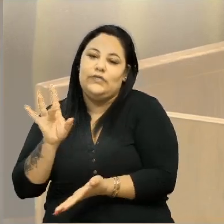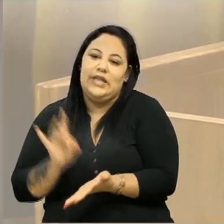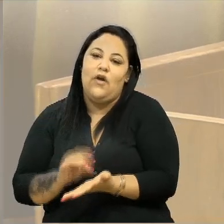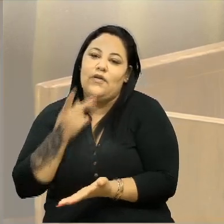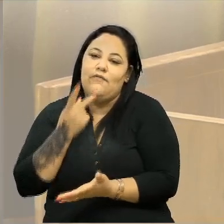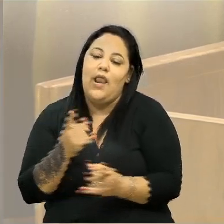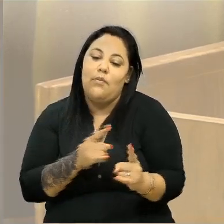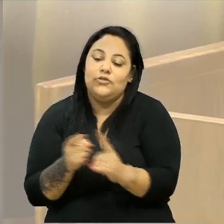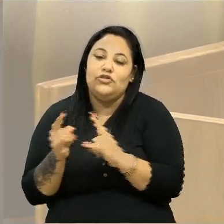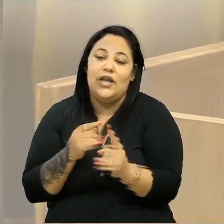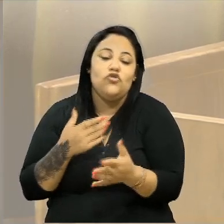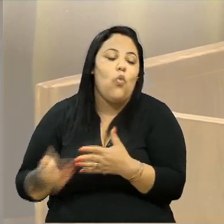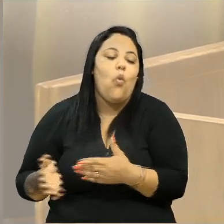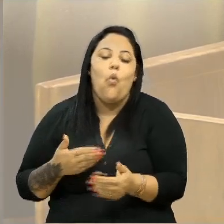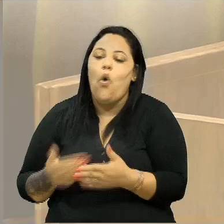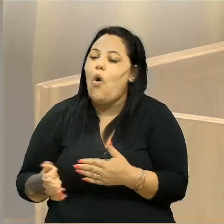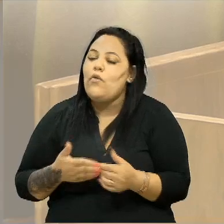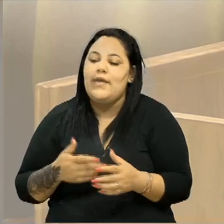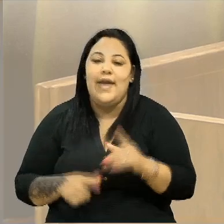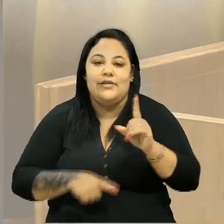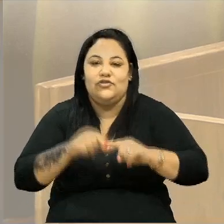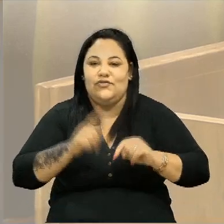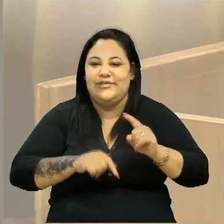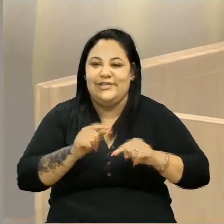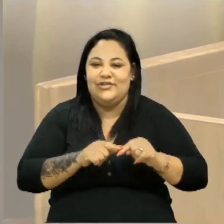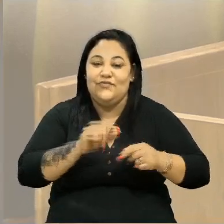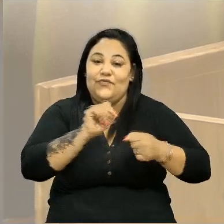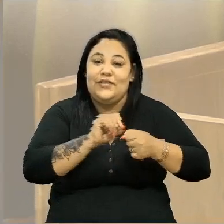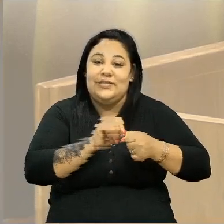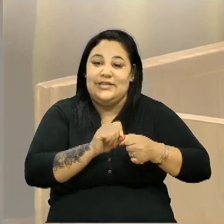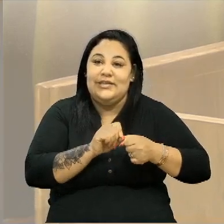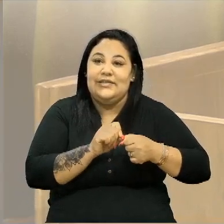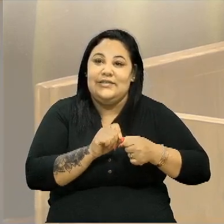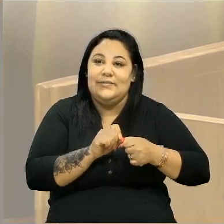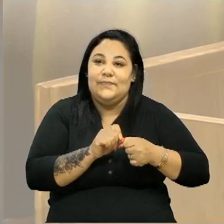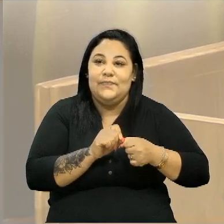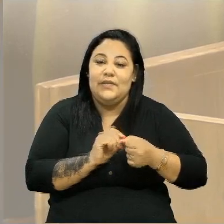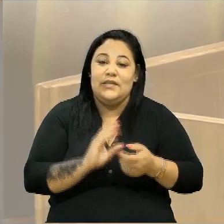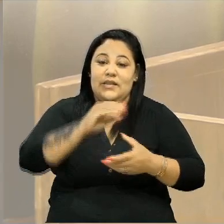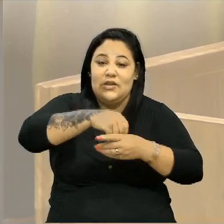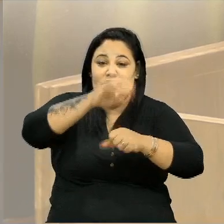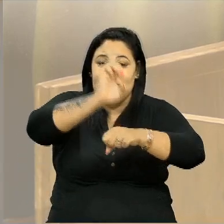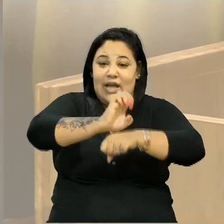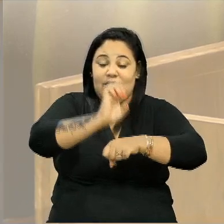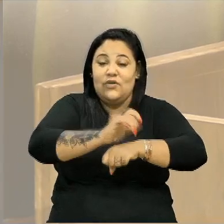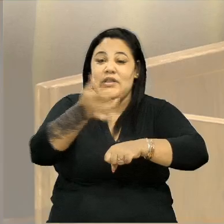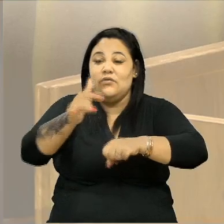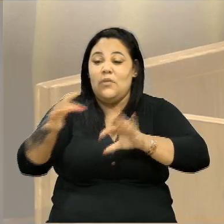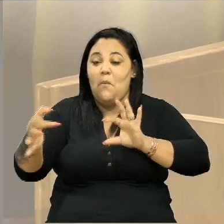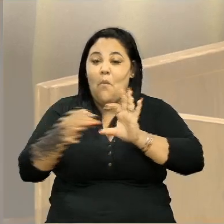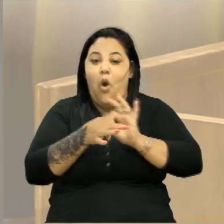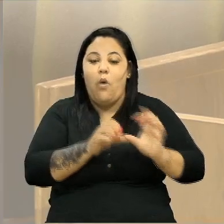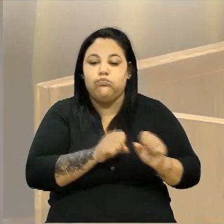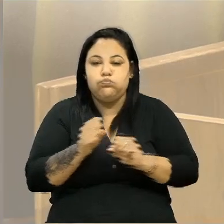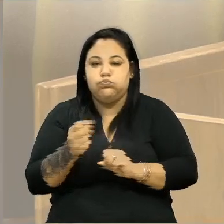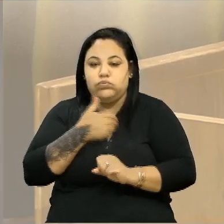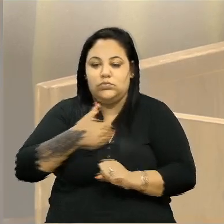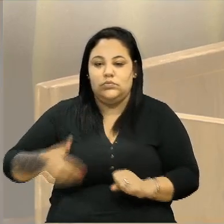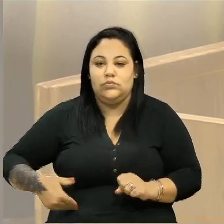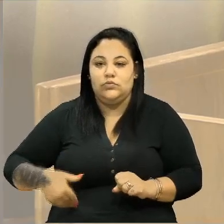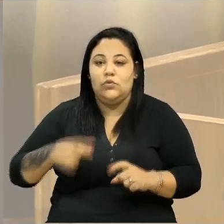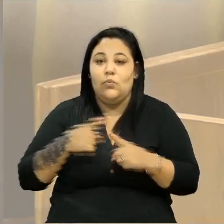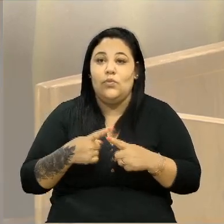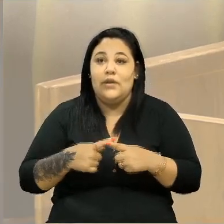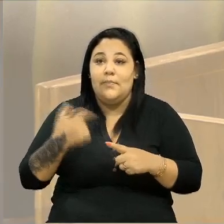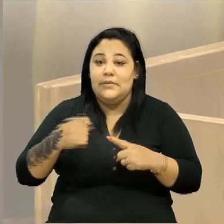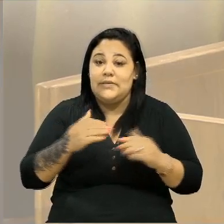entidade, qualquer que seja a atividade, a exercer atividade típica de Estado sem qualquer vínculo com o poder público, quanto mais